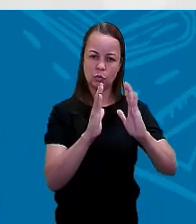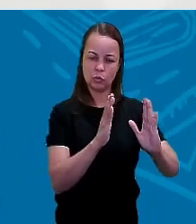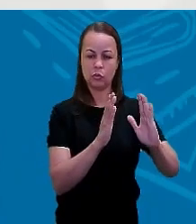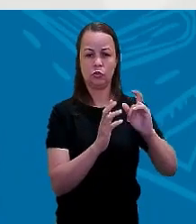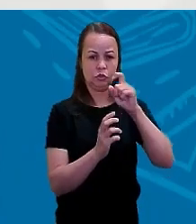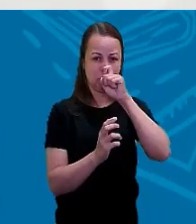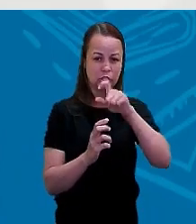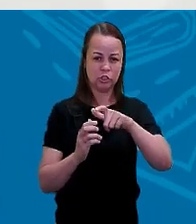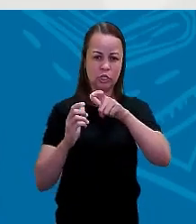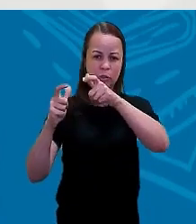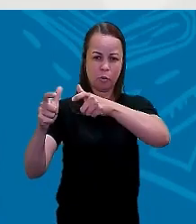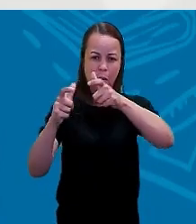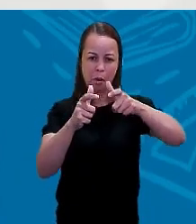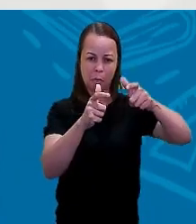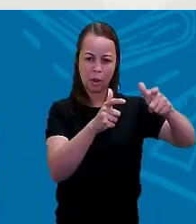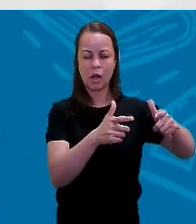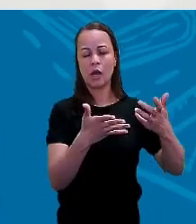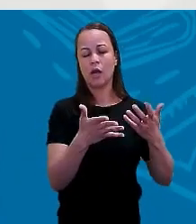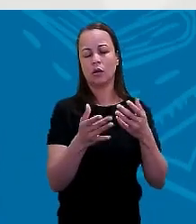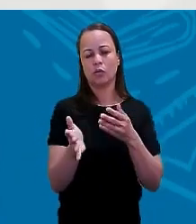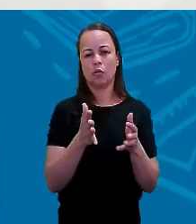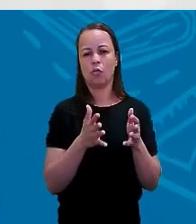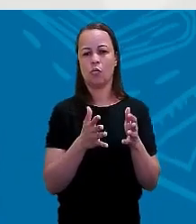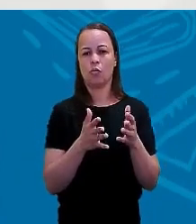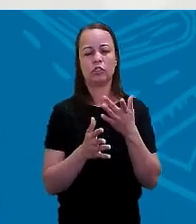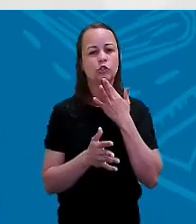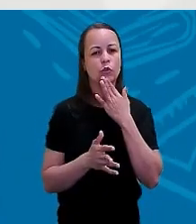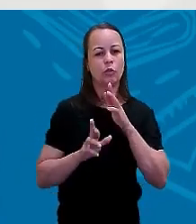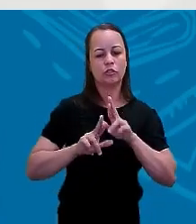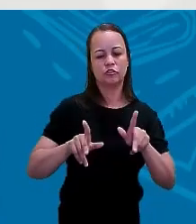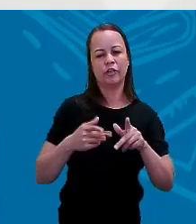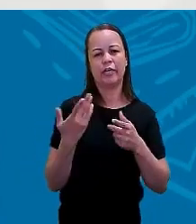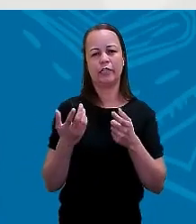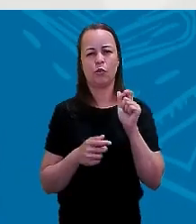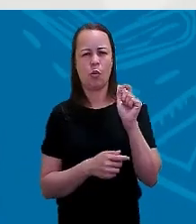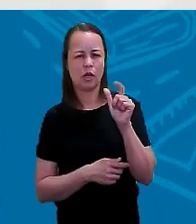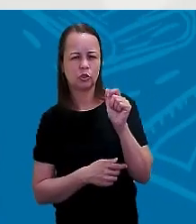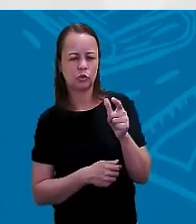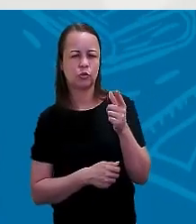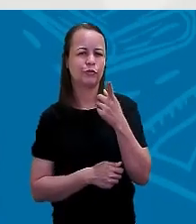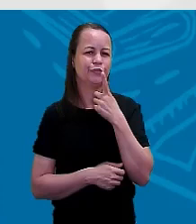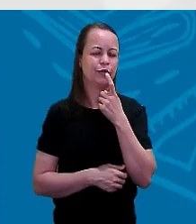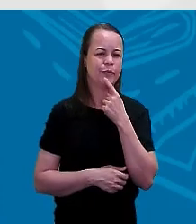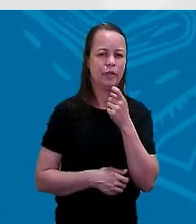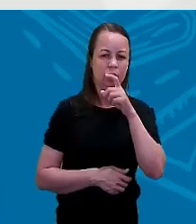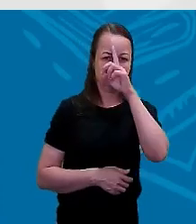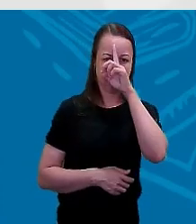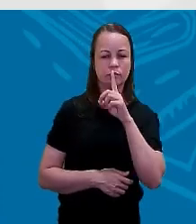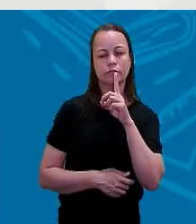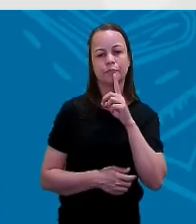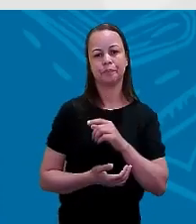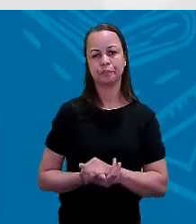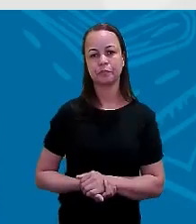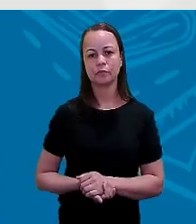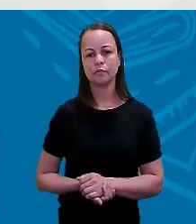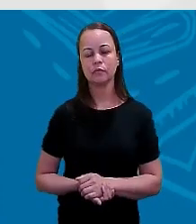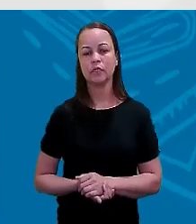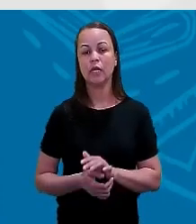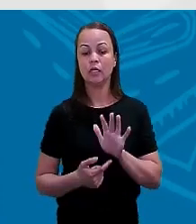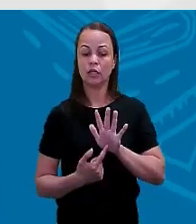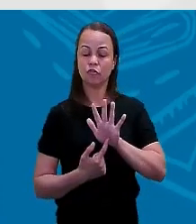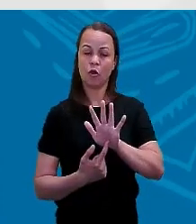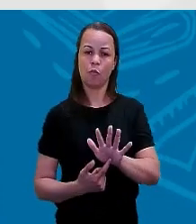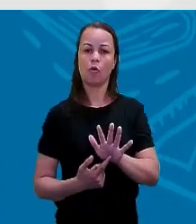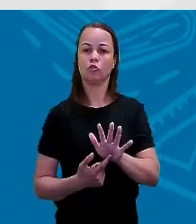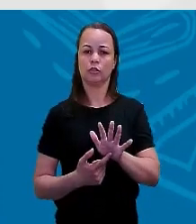lixeiros com diferentes tipos de cores, o azul, o vermelho, o amarelo, que vão indicar ali